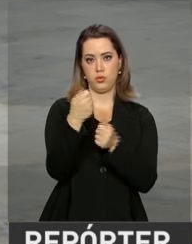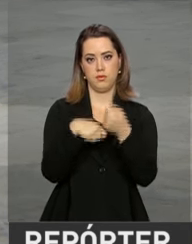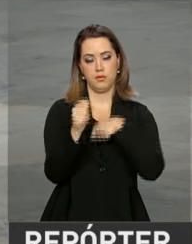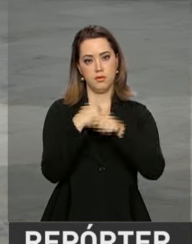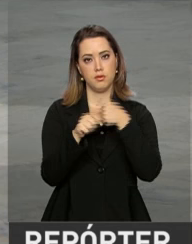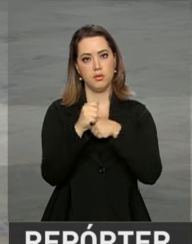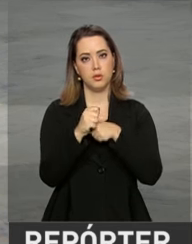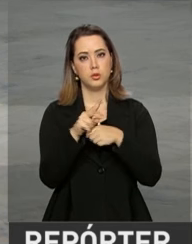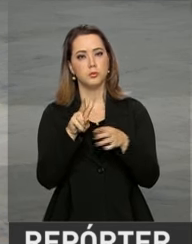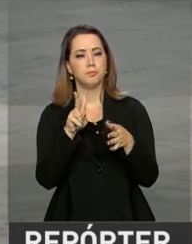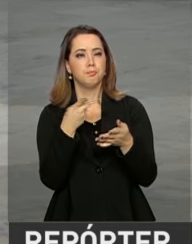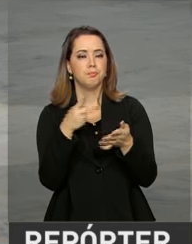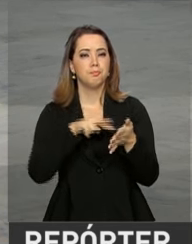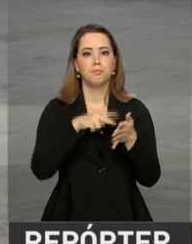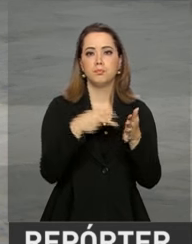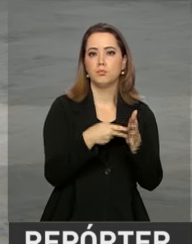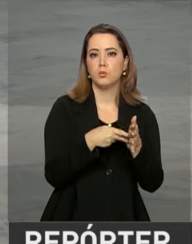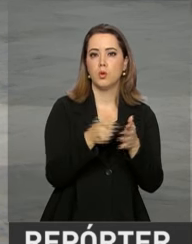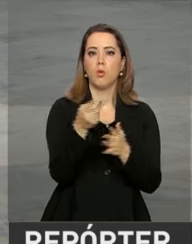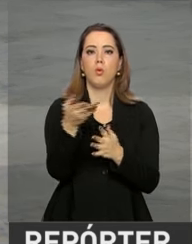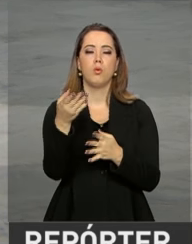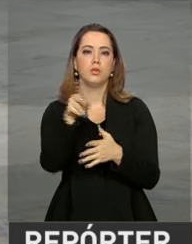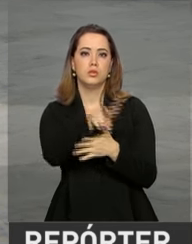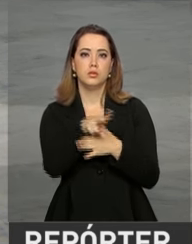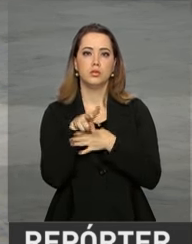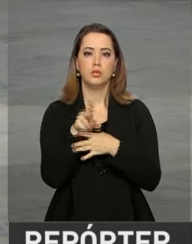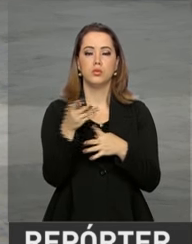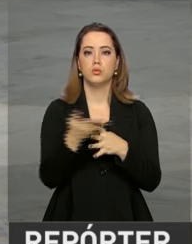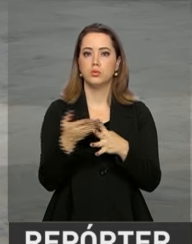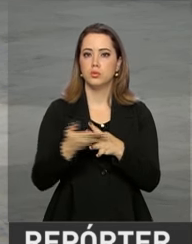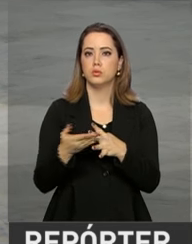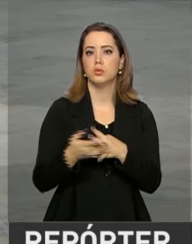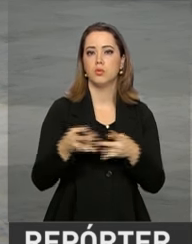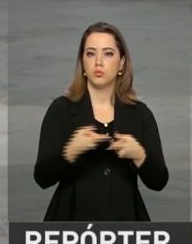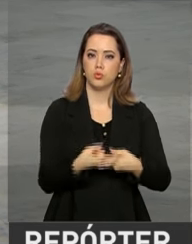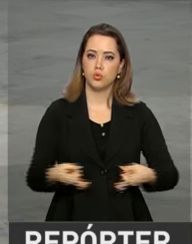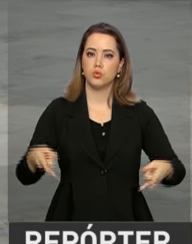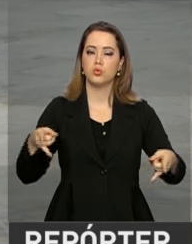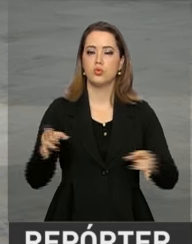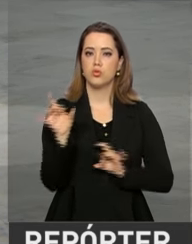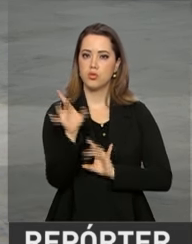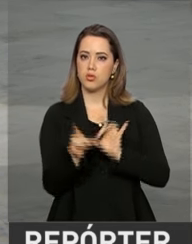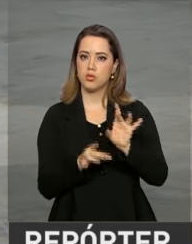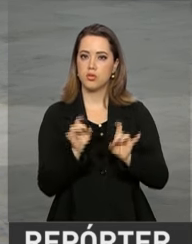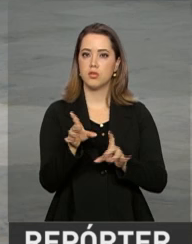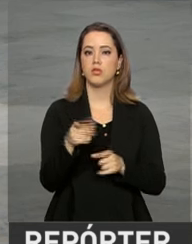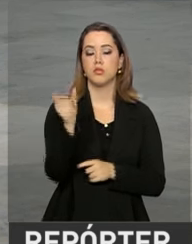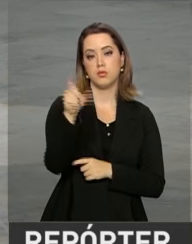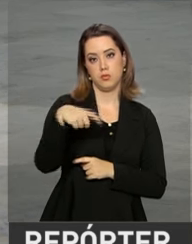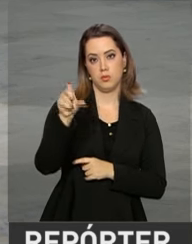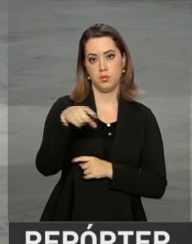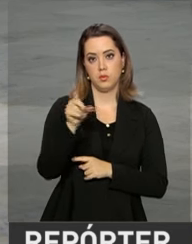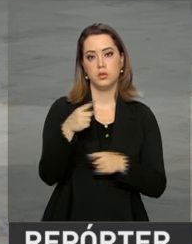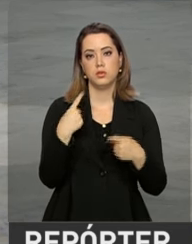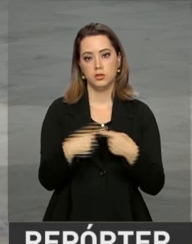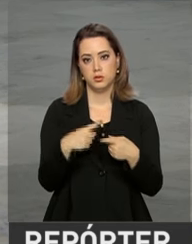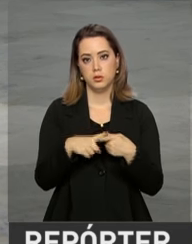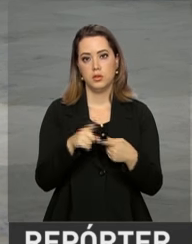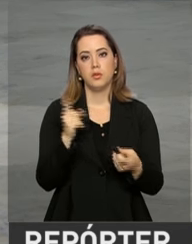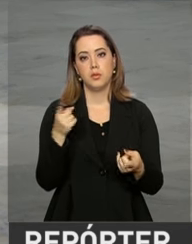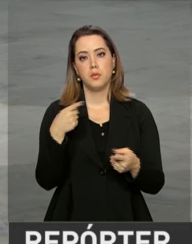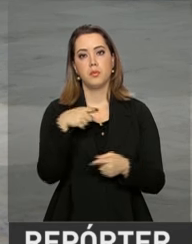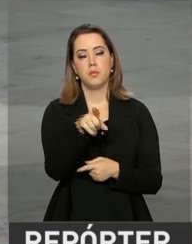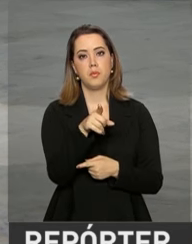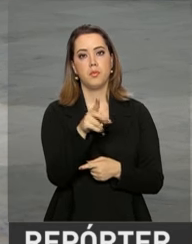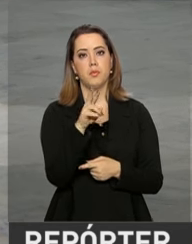referência para os empréstimos que os bancos fazem pelo cheque especial e pelo cartão de crédito. Essa taxa de juros, ela serve não apenas aí para referência